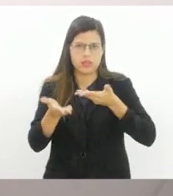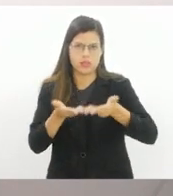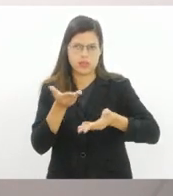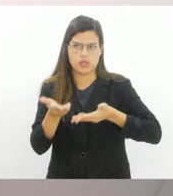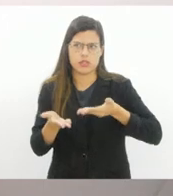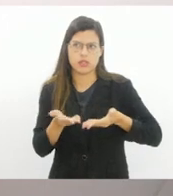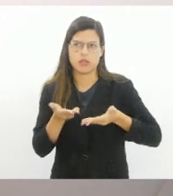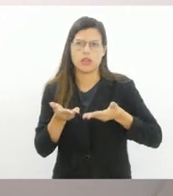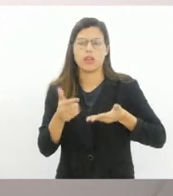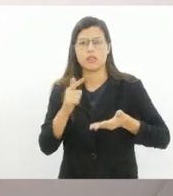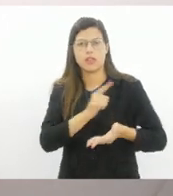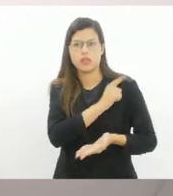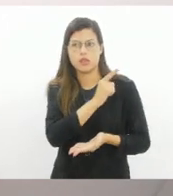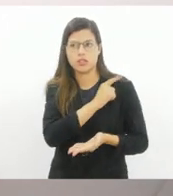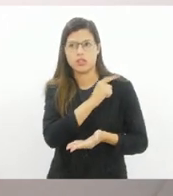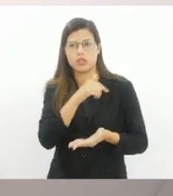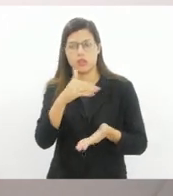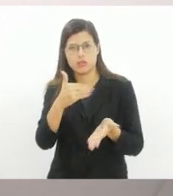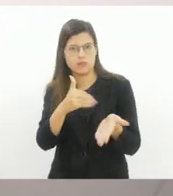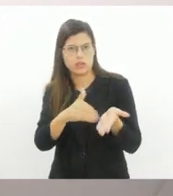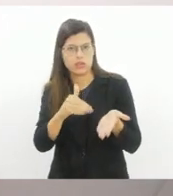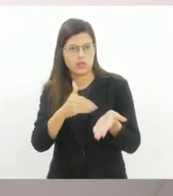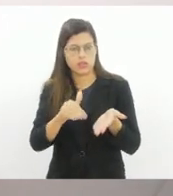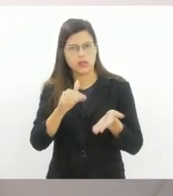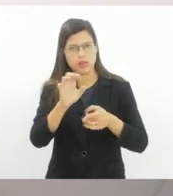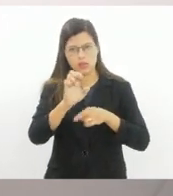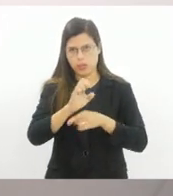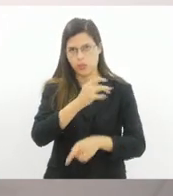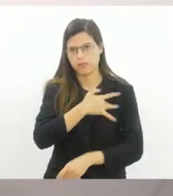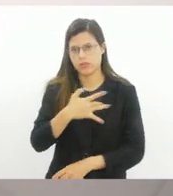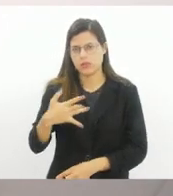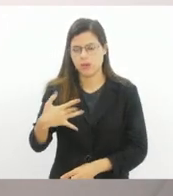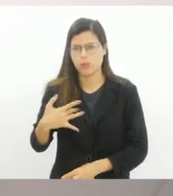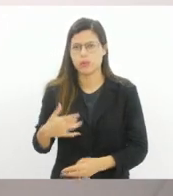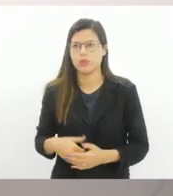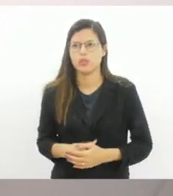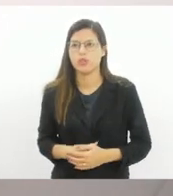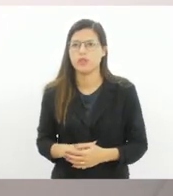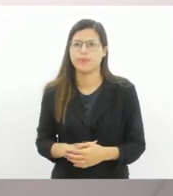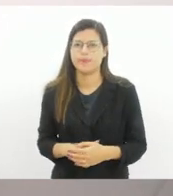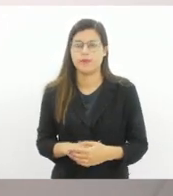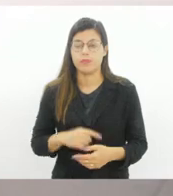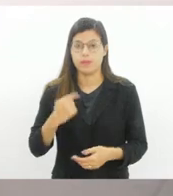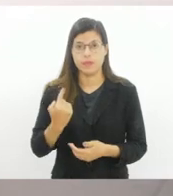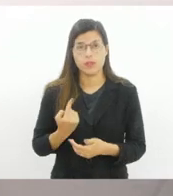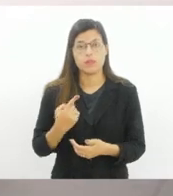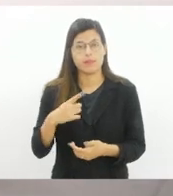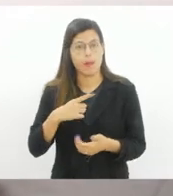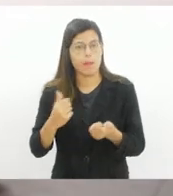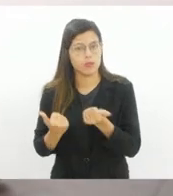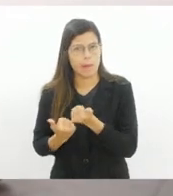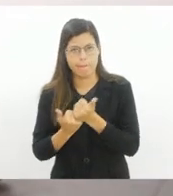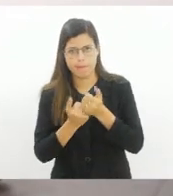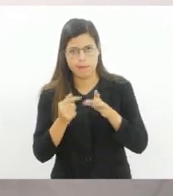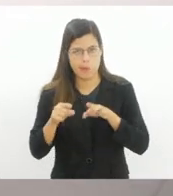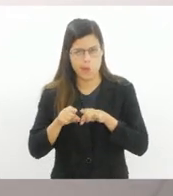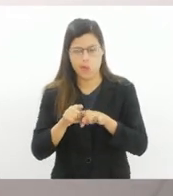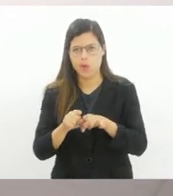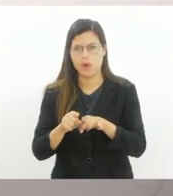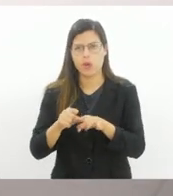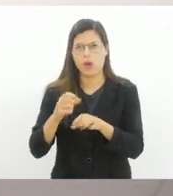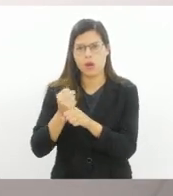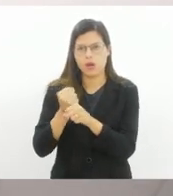unidades sob gestão da Secretaria Estadual de Saúde. E a gente tem contado com o apoio, né, nesses últimos anos,